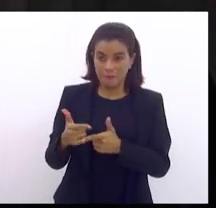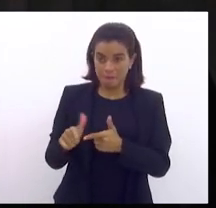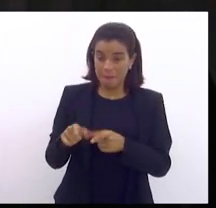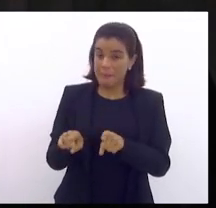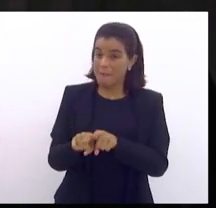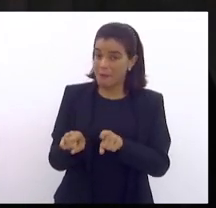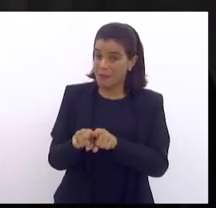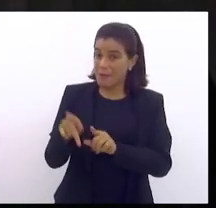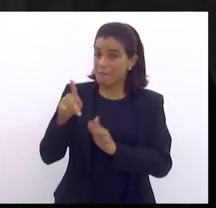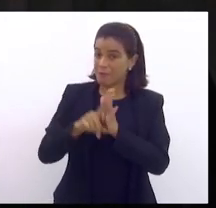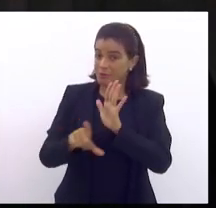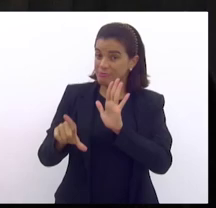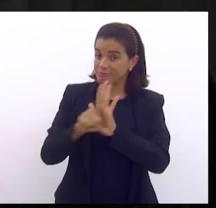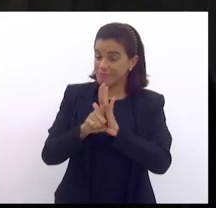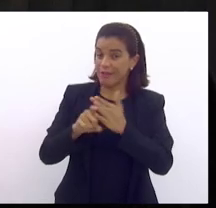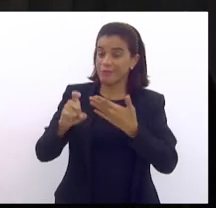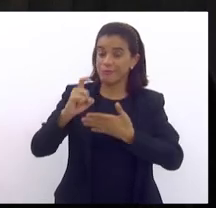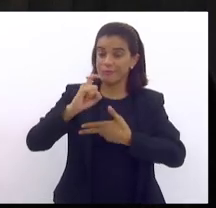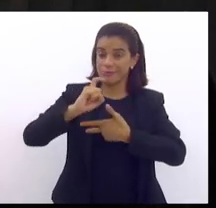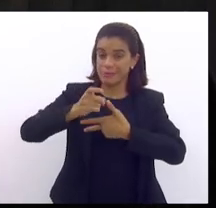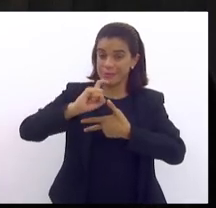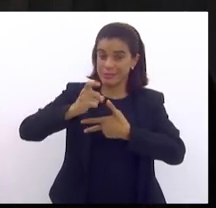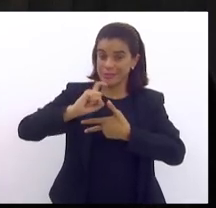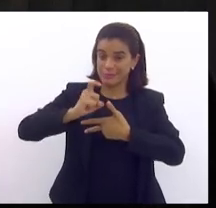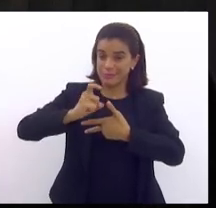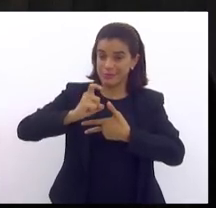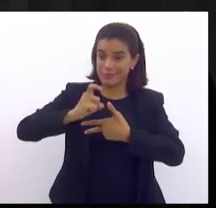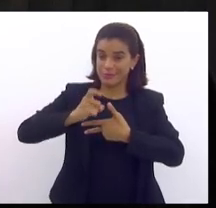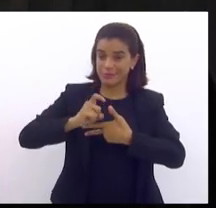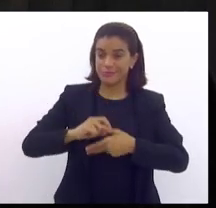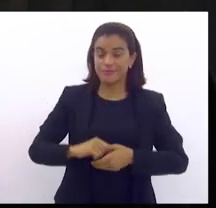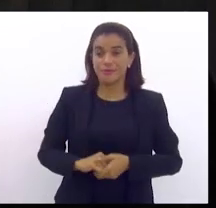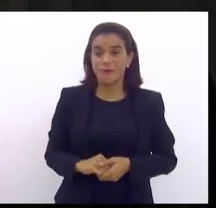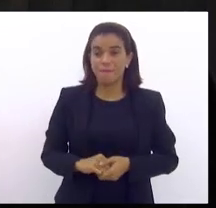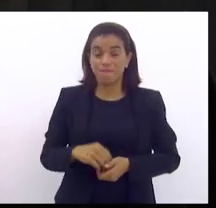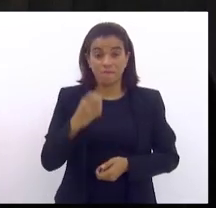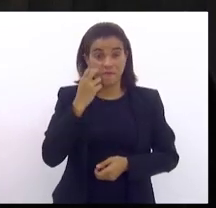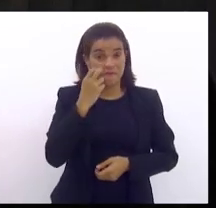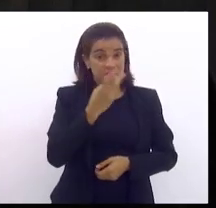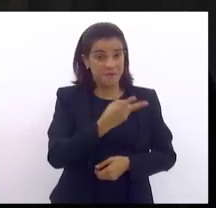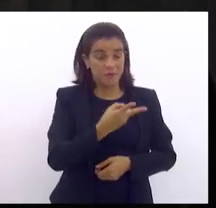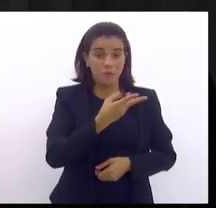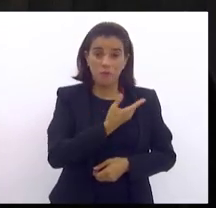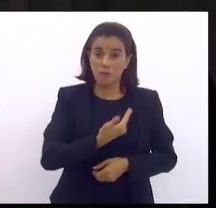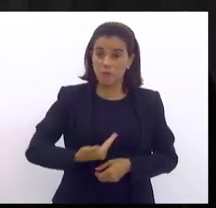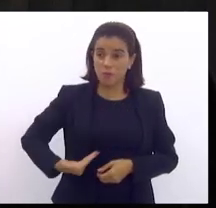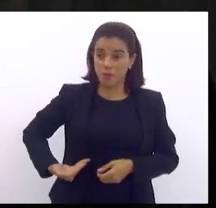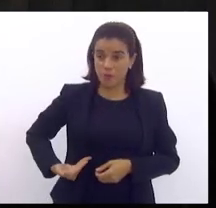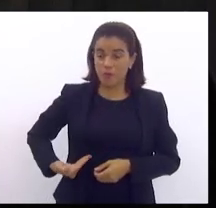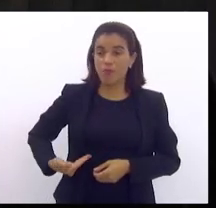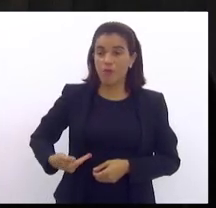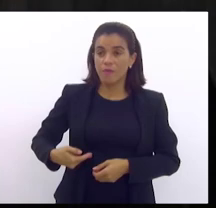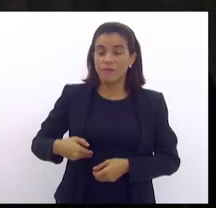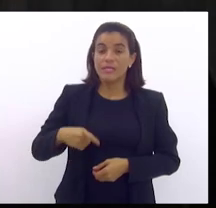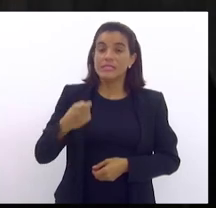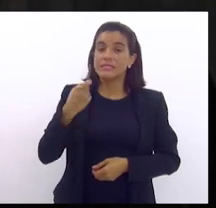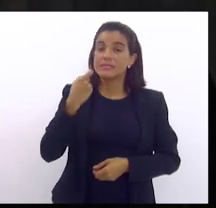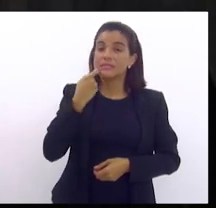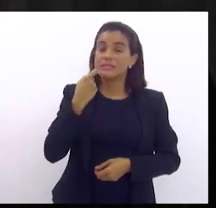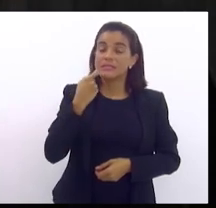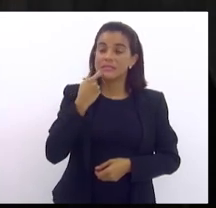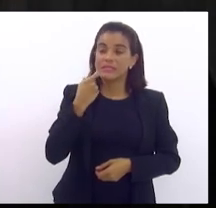executivo, deputado Chico Rocha. Tenho absoluta certeza. Ouvi o governador, na